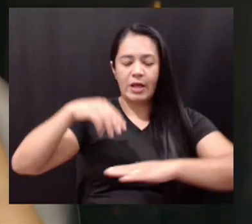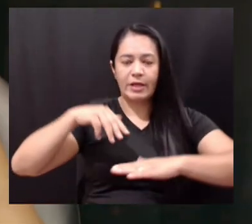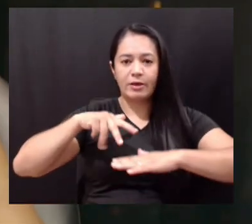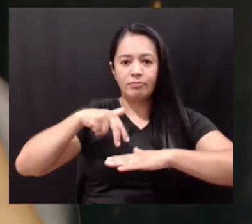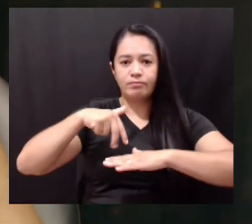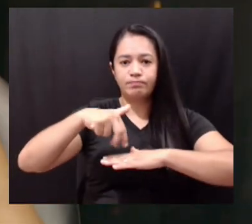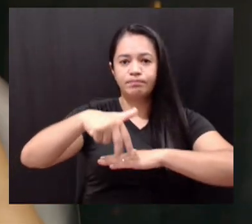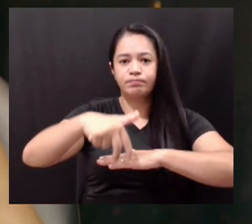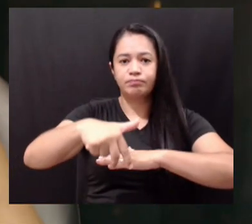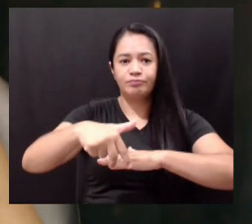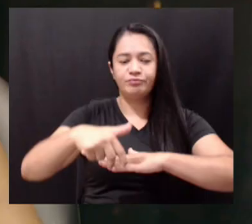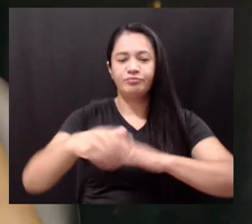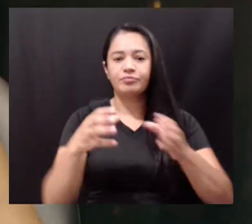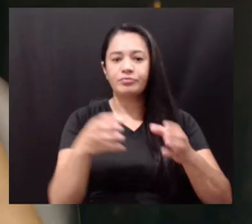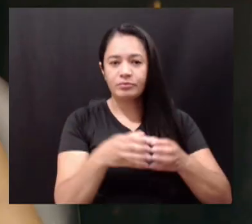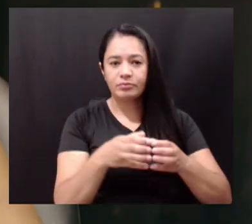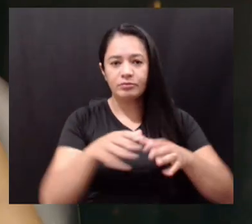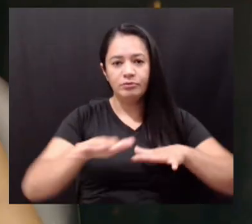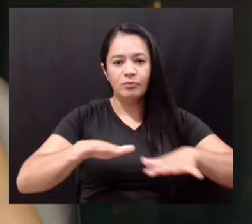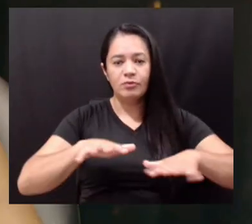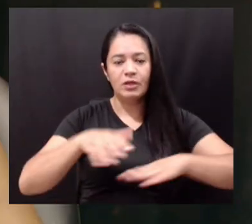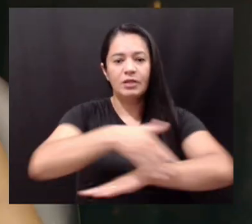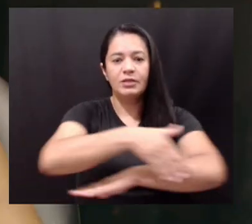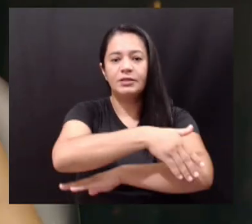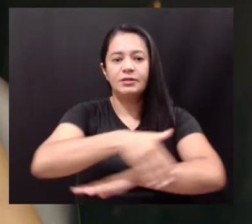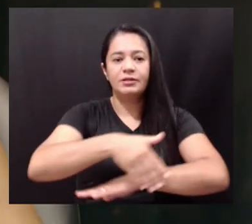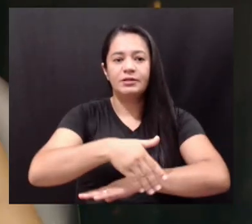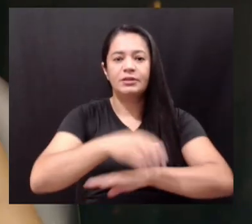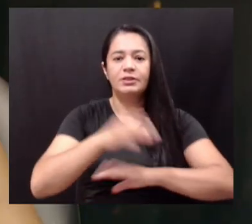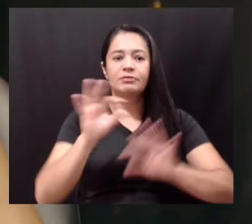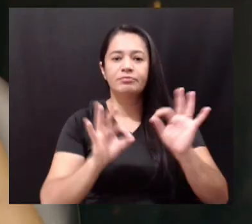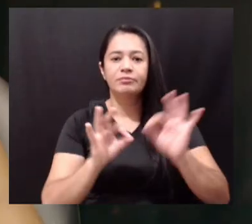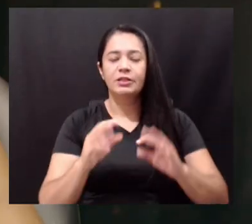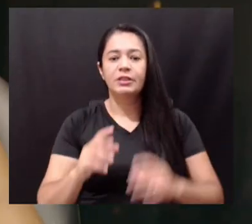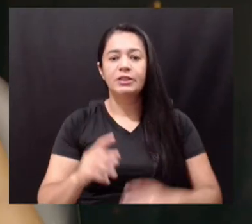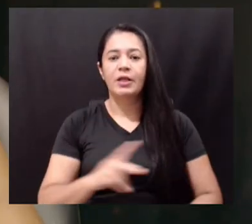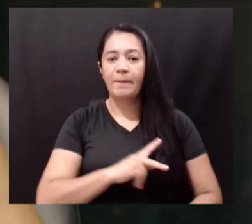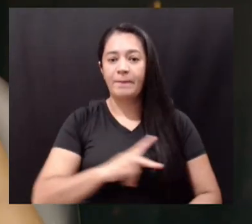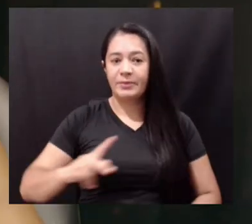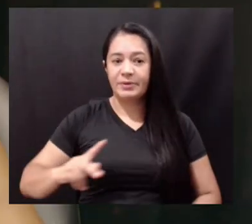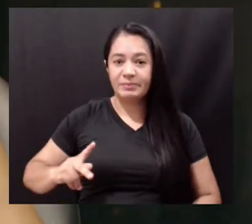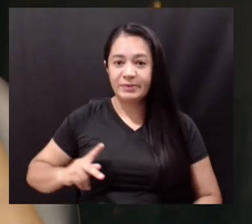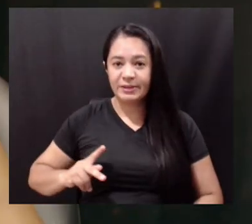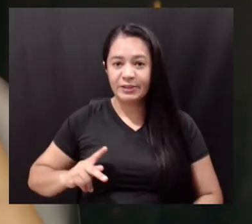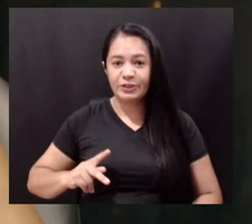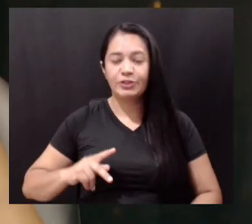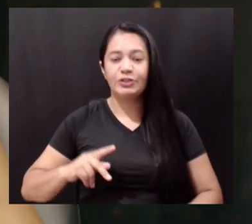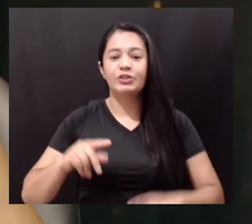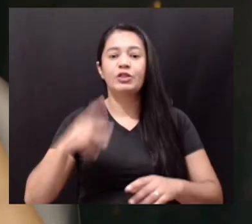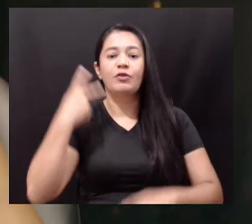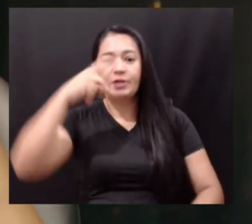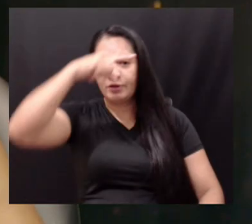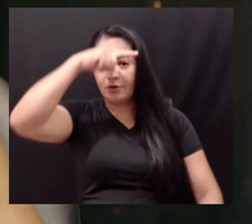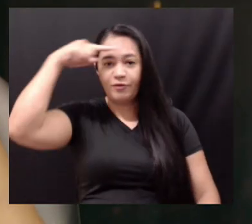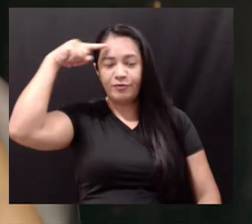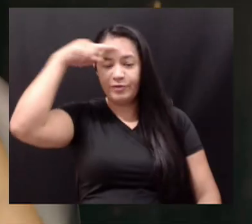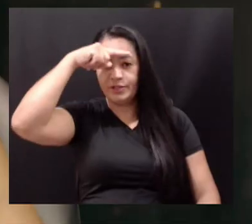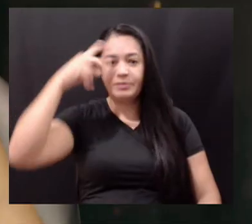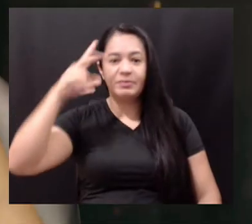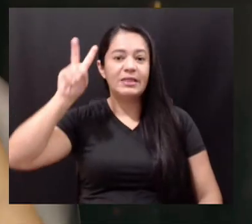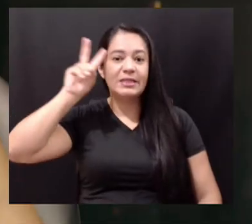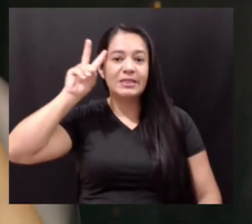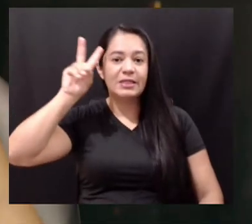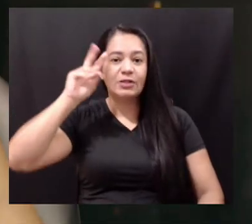Mobilidade Urbana e Planejamento Viário é presidida pelo vereador Felipe Marquesi e vai discutir na próxima segunda-feira, às 3 da tarde,